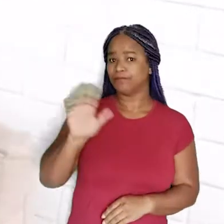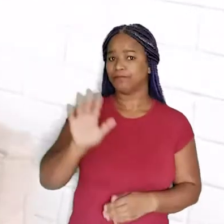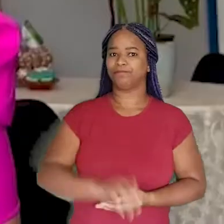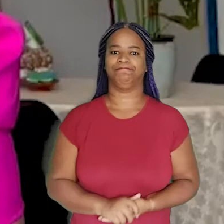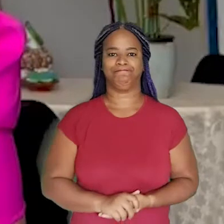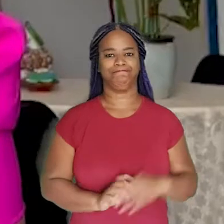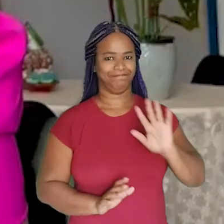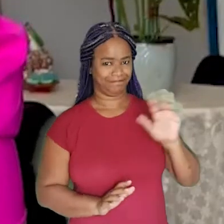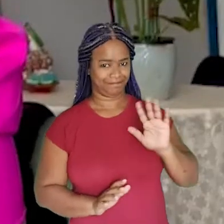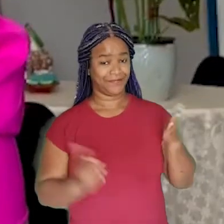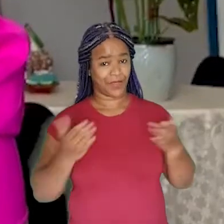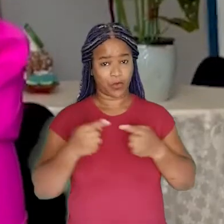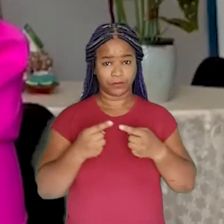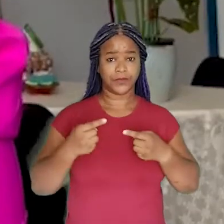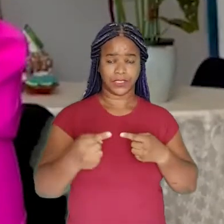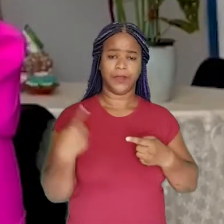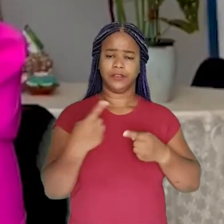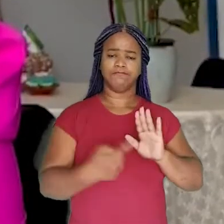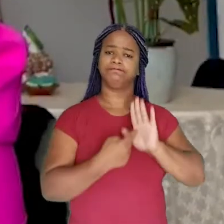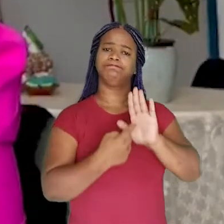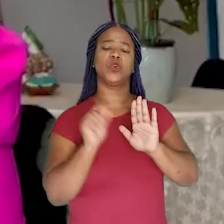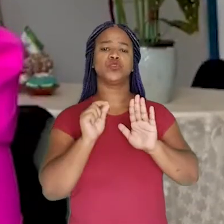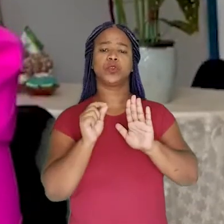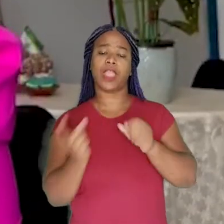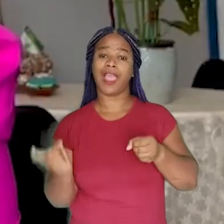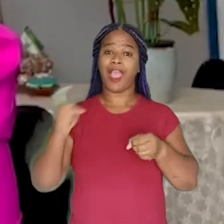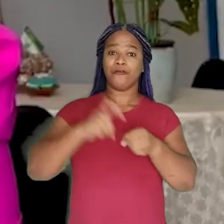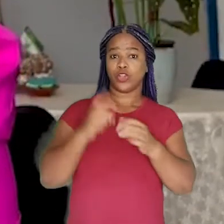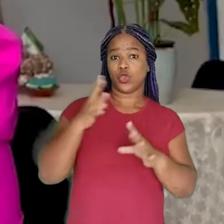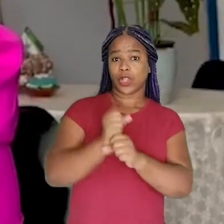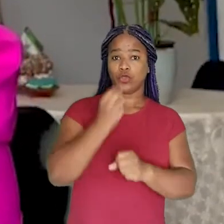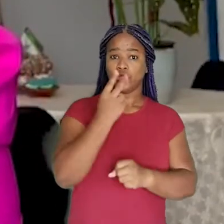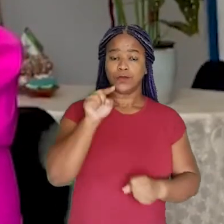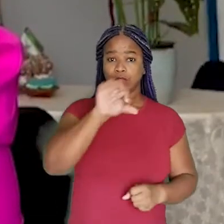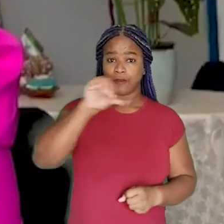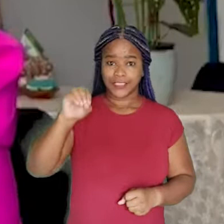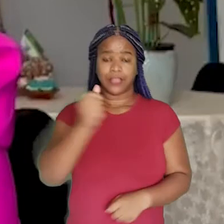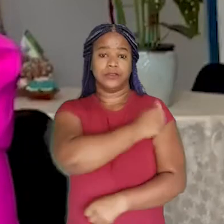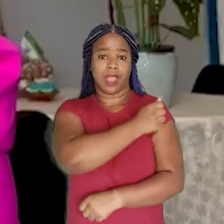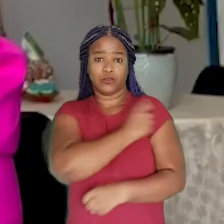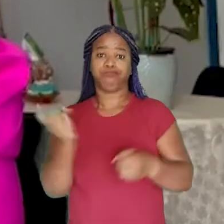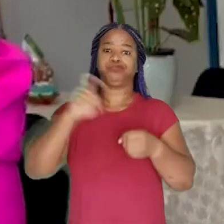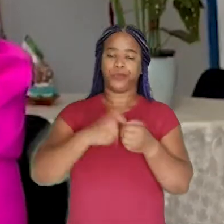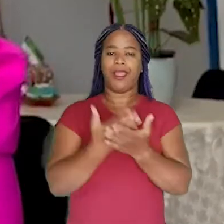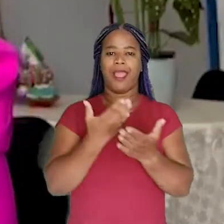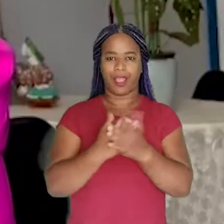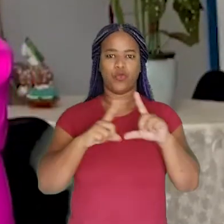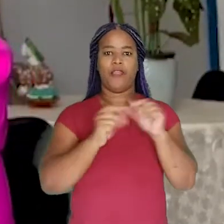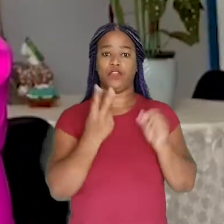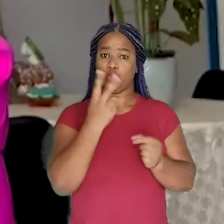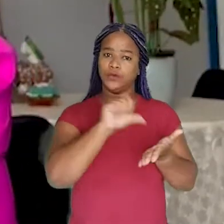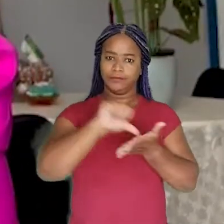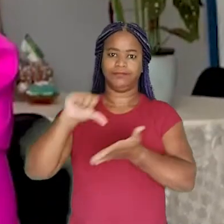Gabriela! Olá! Nesta semana, a gente destaca a volta de 2.900 estudantes para as aulas da UFJF nos seus